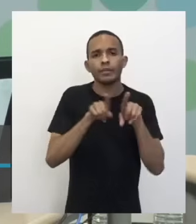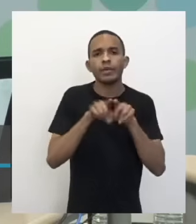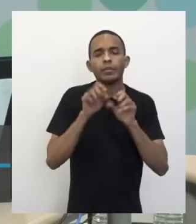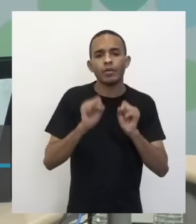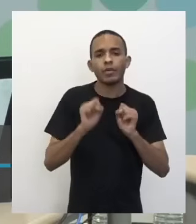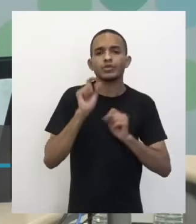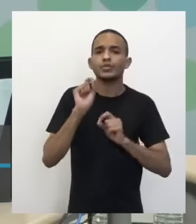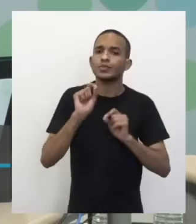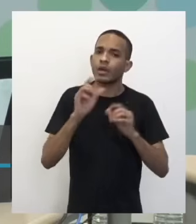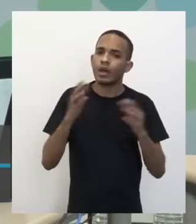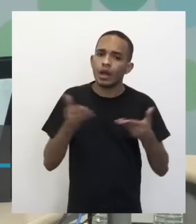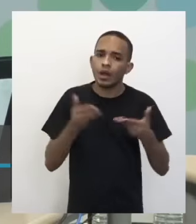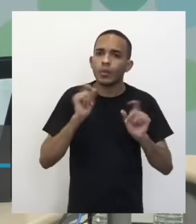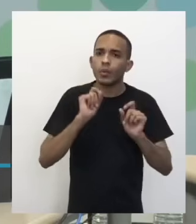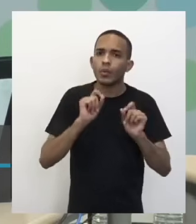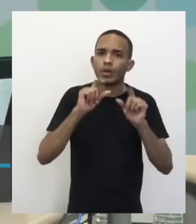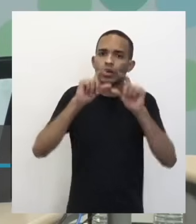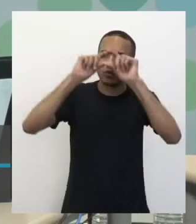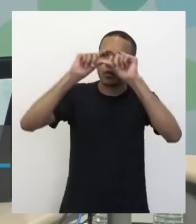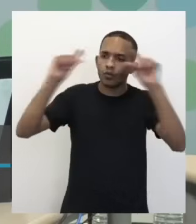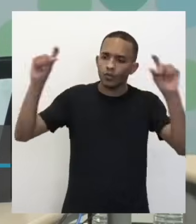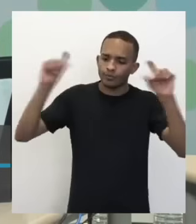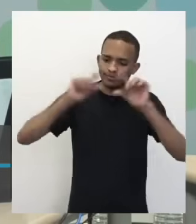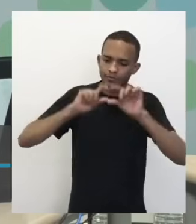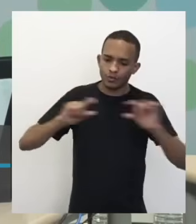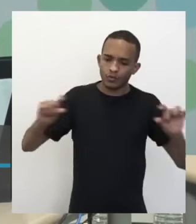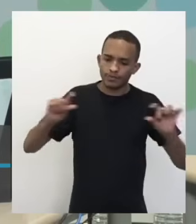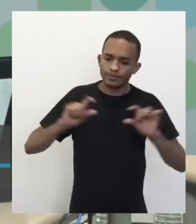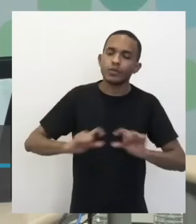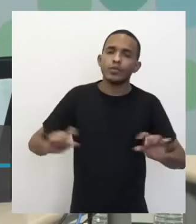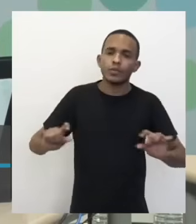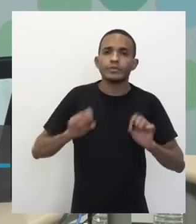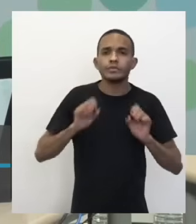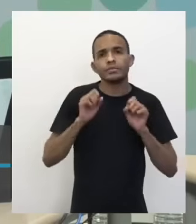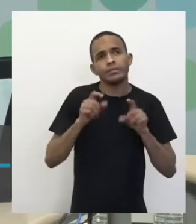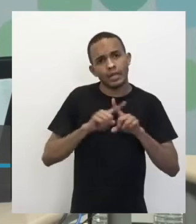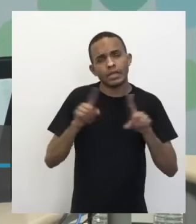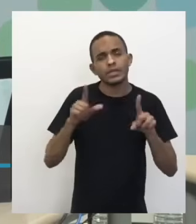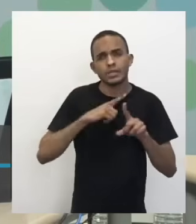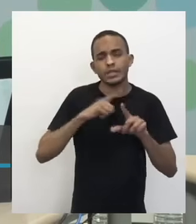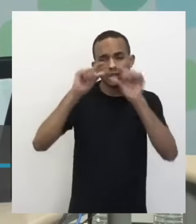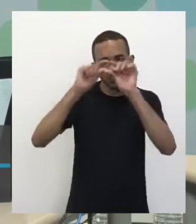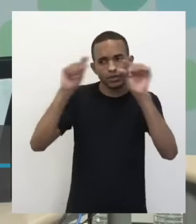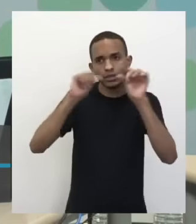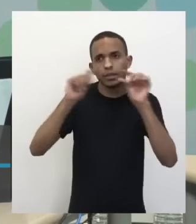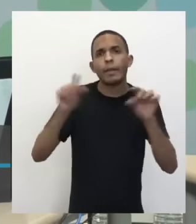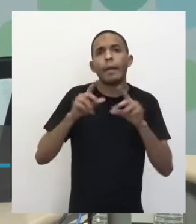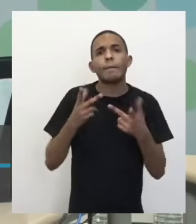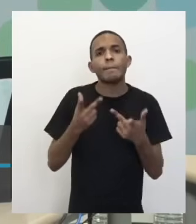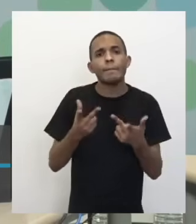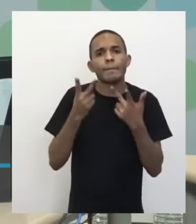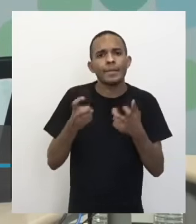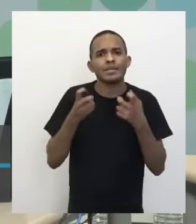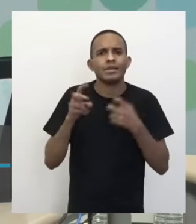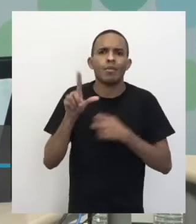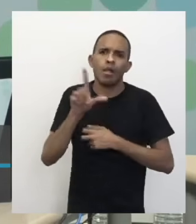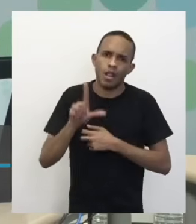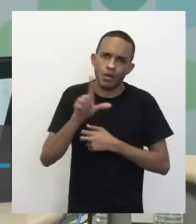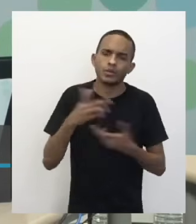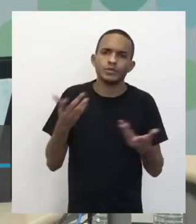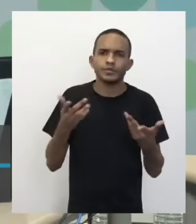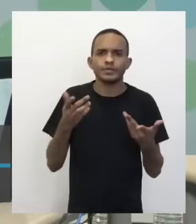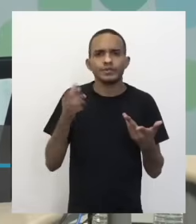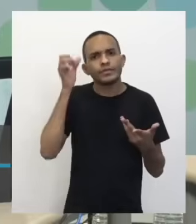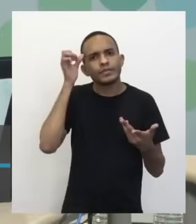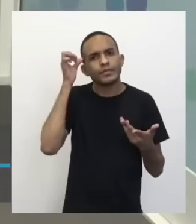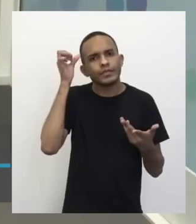caso que foi agora, que são 4 quadrinhos. Mas eu percebo que tem a tirinha, eu percebo a lógica. Eu não posso ir da primeira para a última,